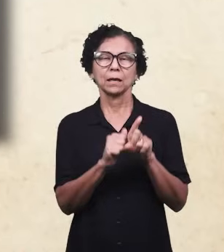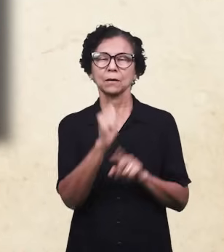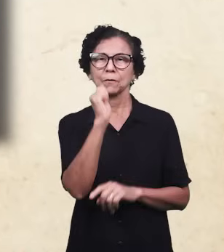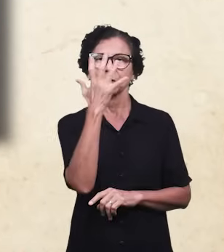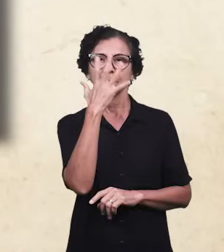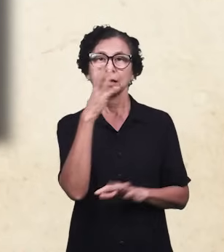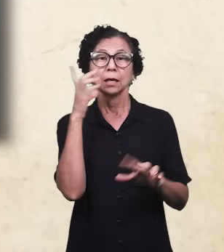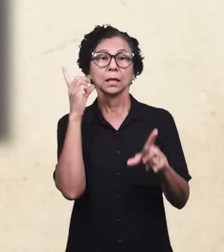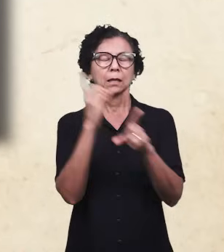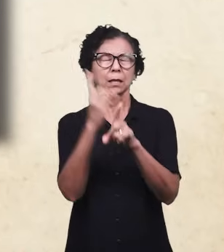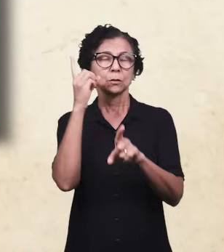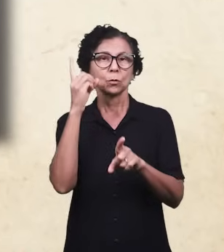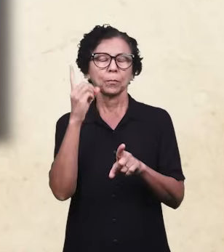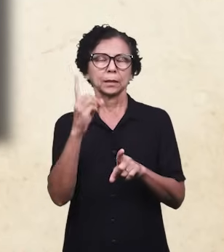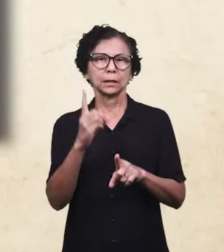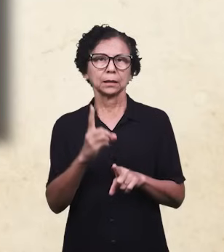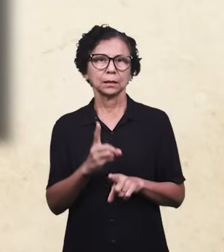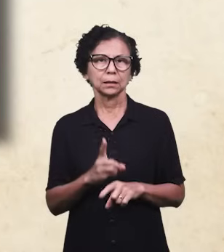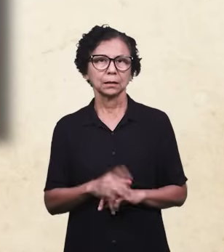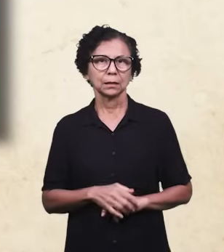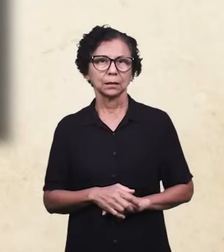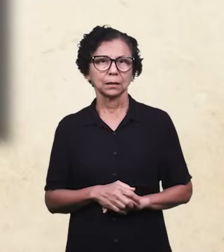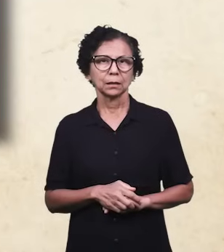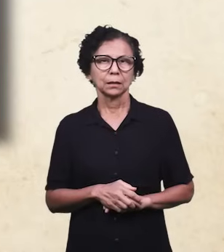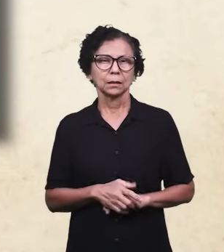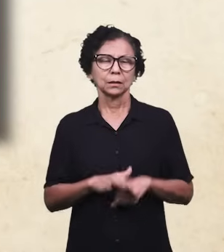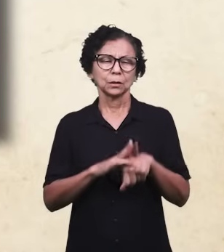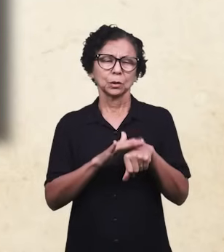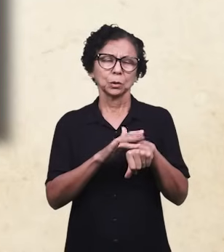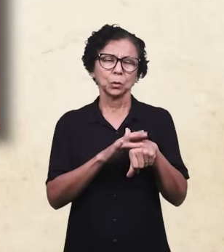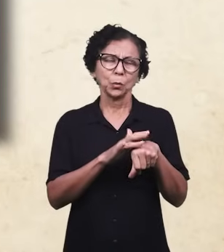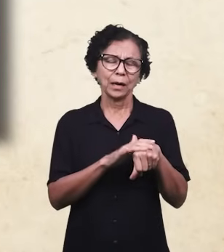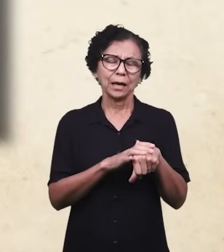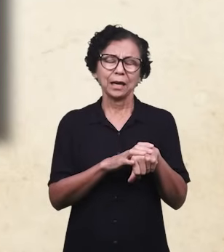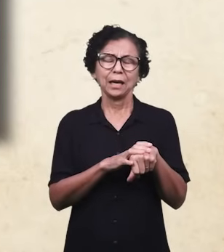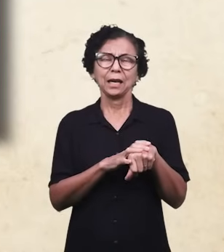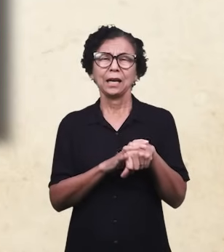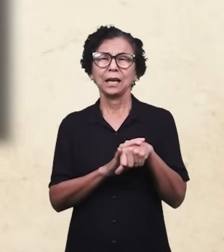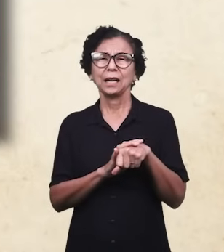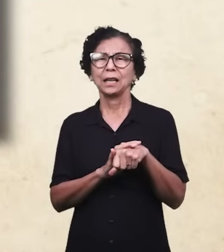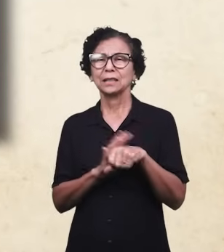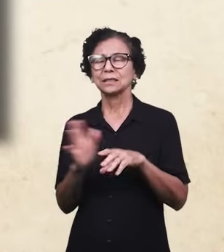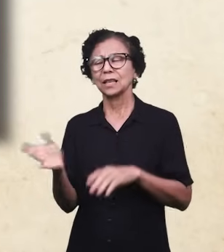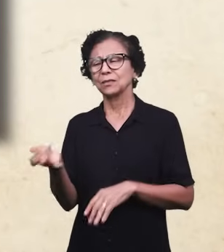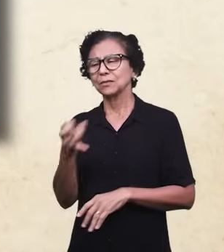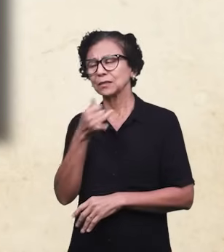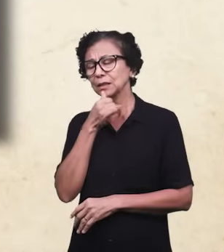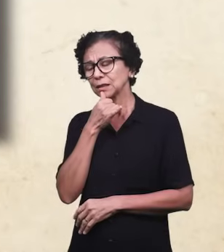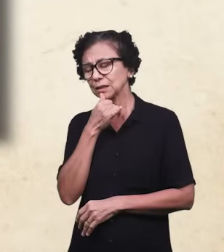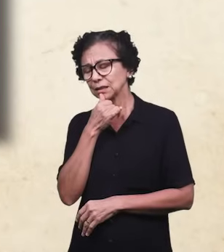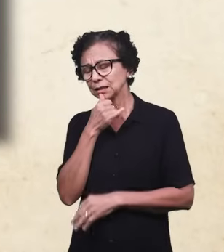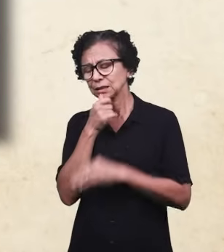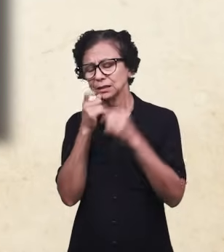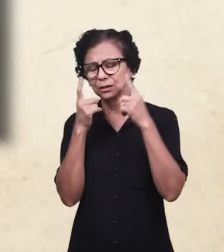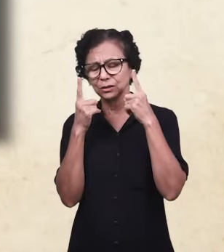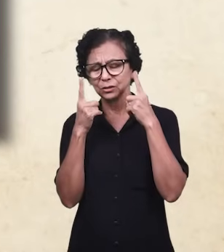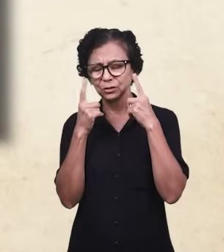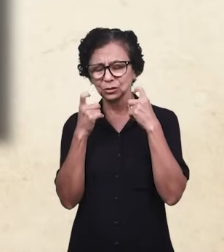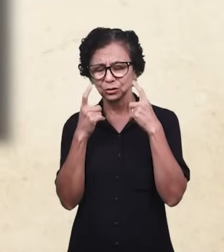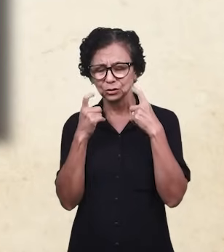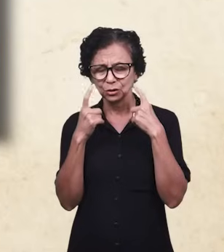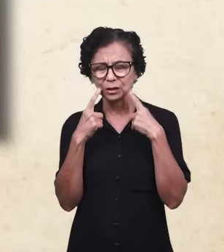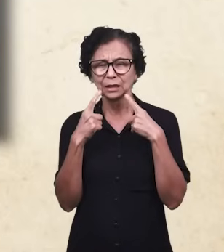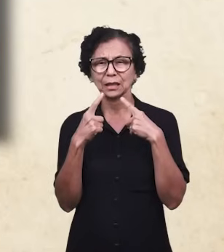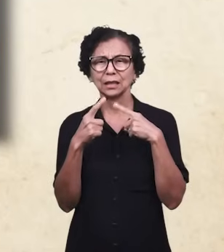Foi muito difícil, eu cheguei em casa muito triste, chorei muito, né? Fechei a porta do